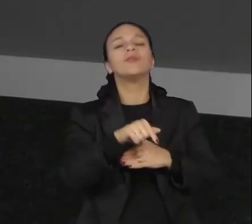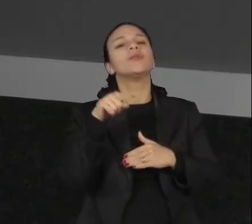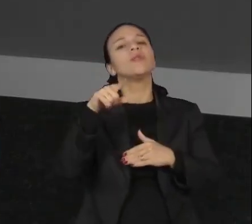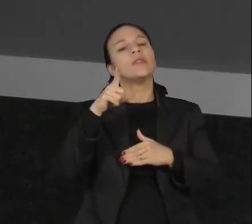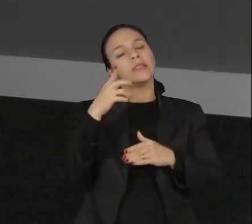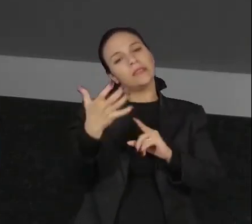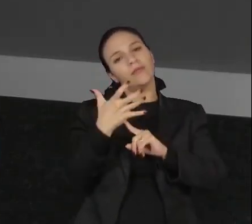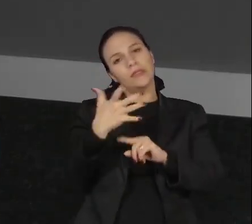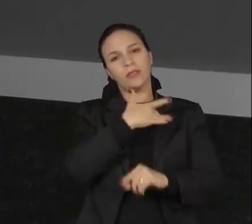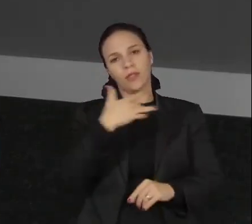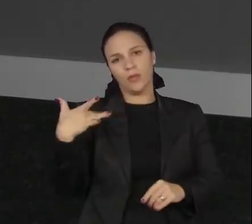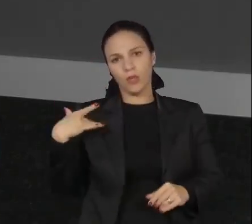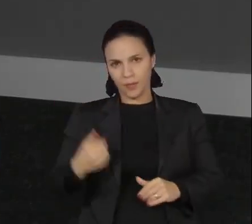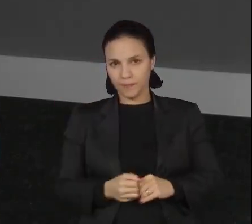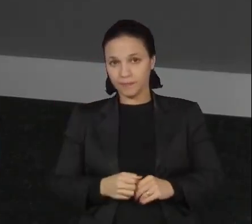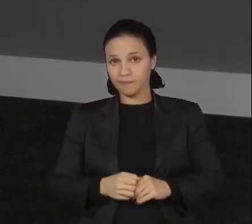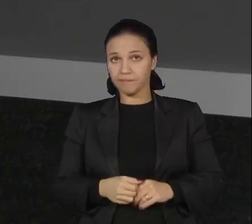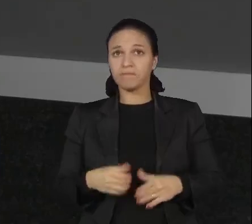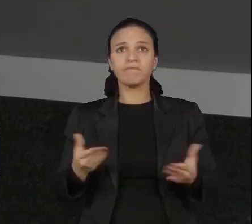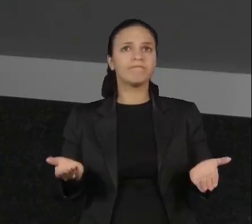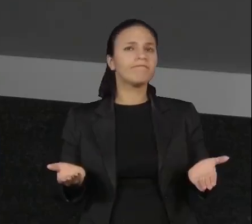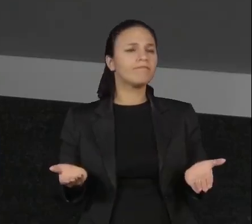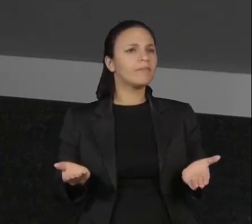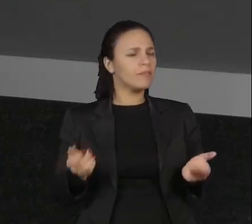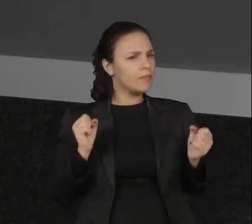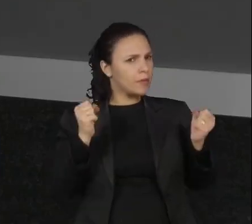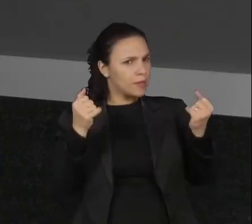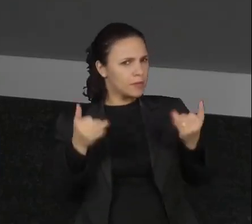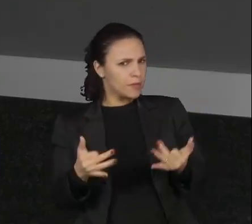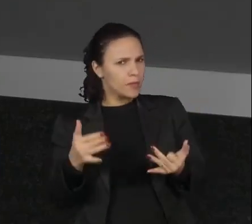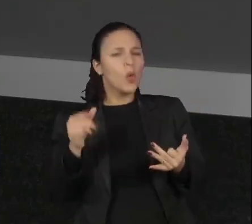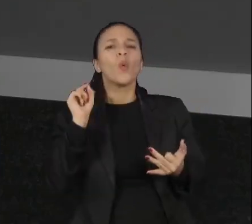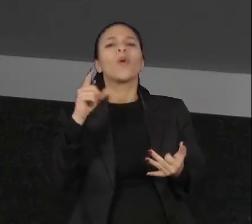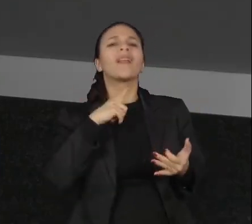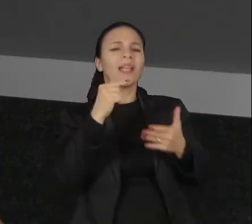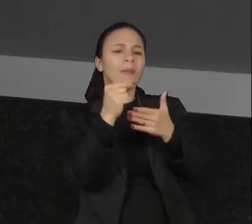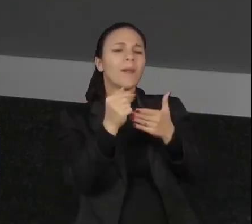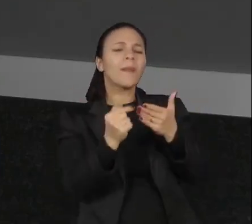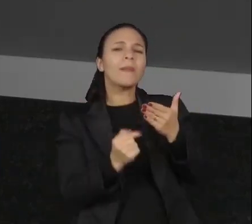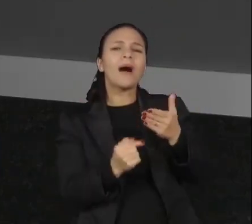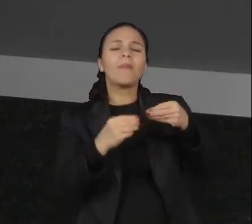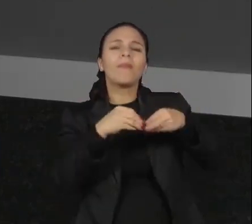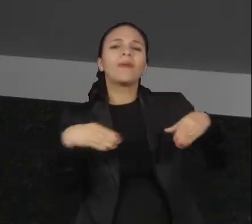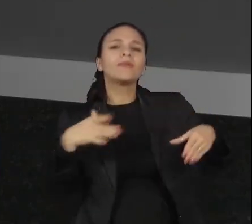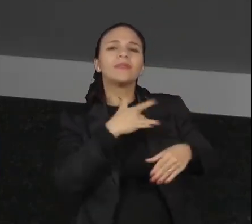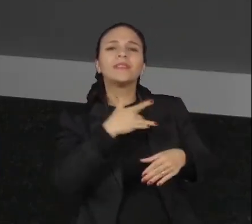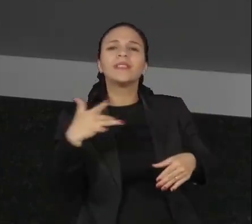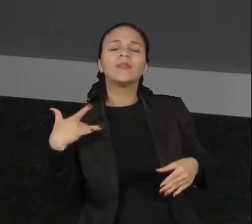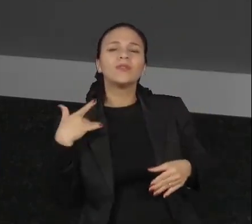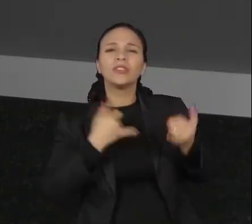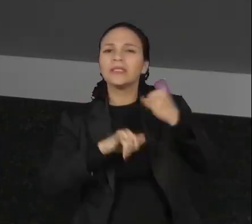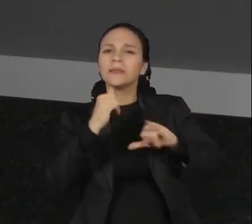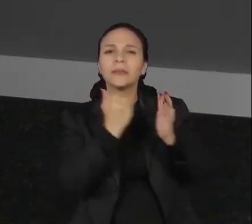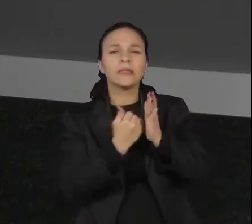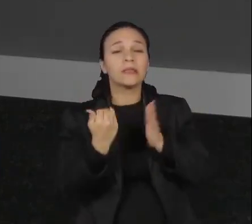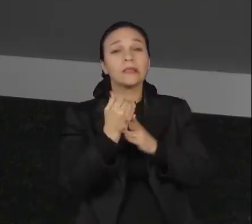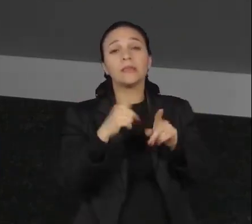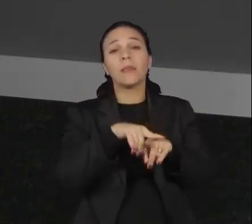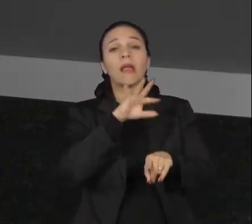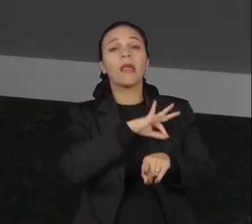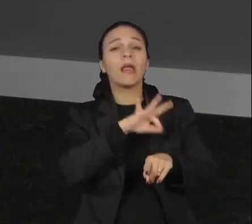nossa saúde. A gente pode falar um pouco sobre quais são esses impactos e sobre a questão da renda